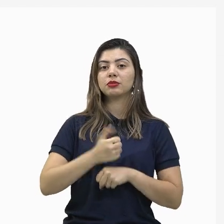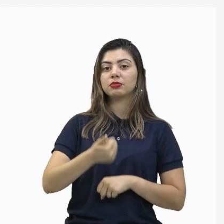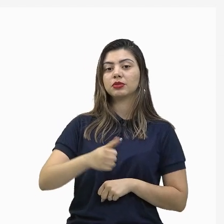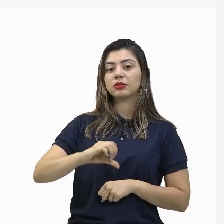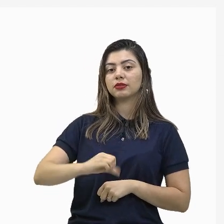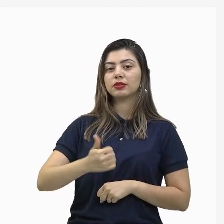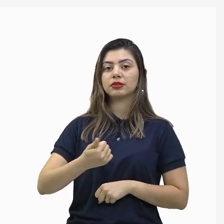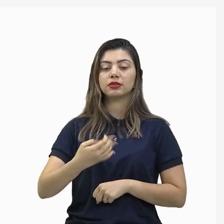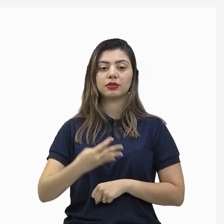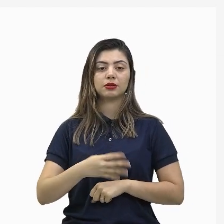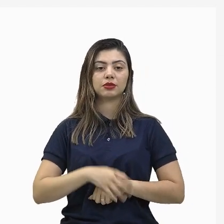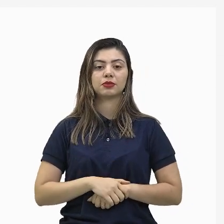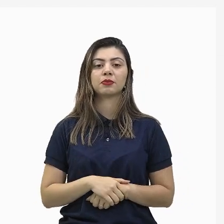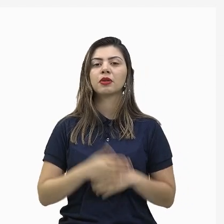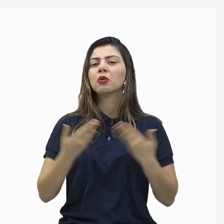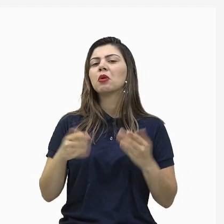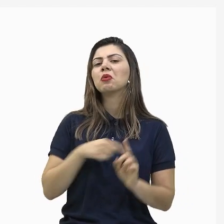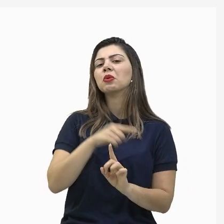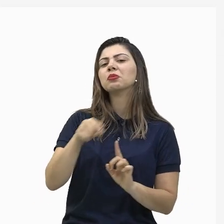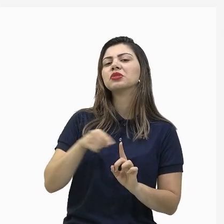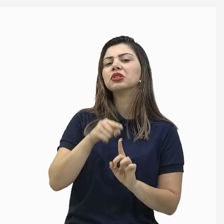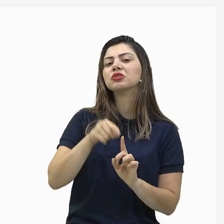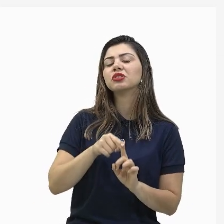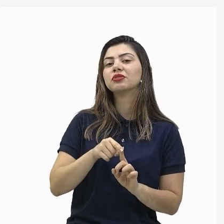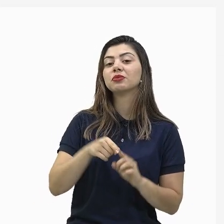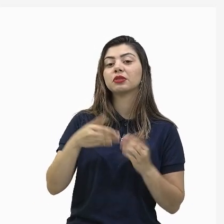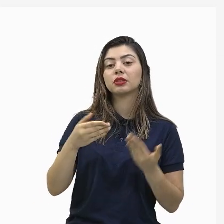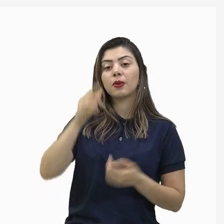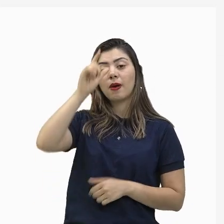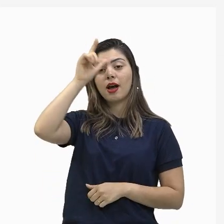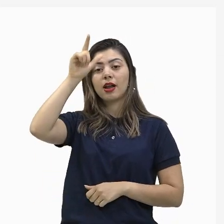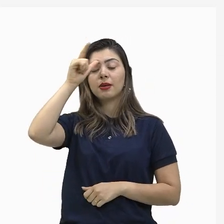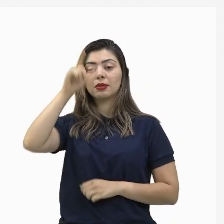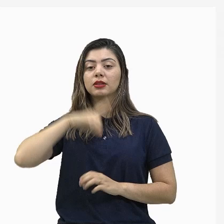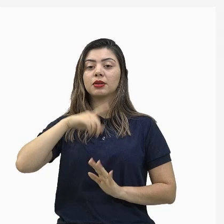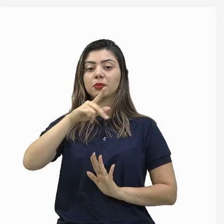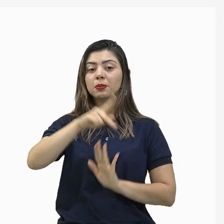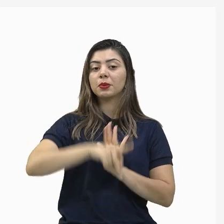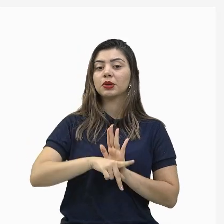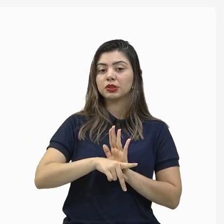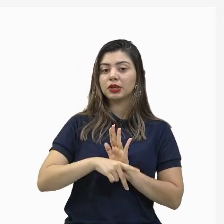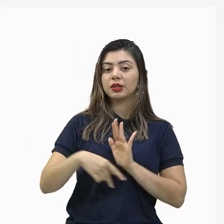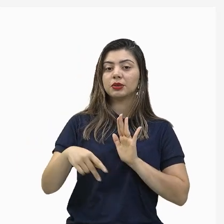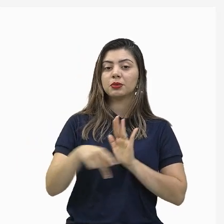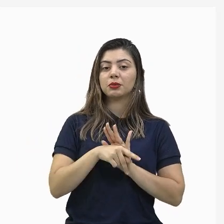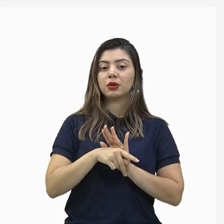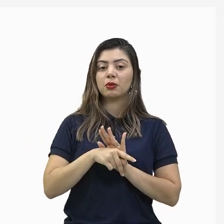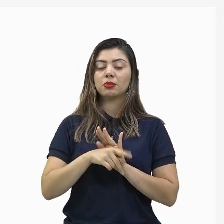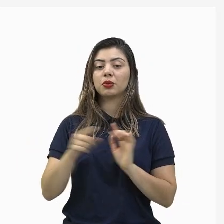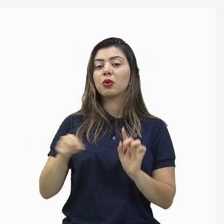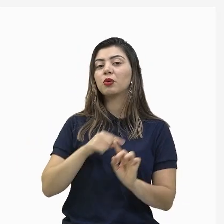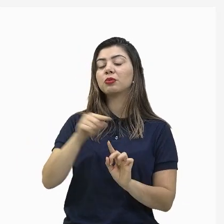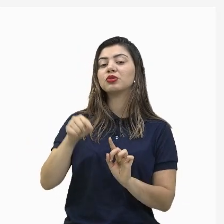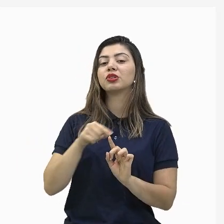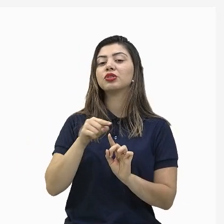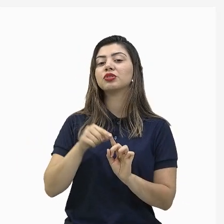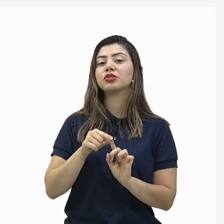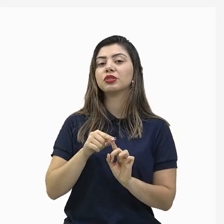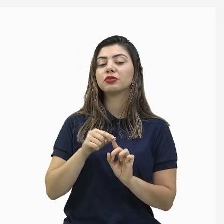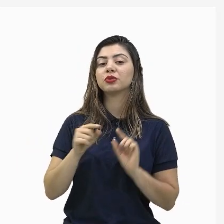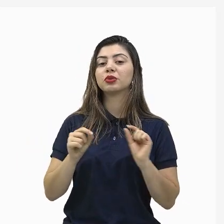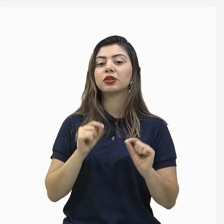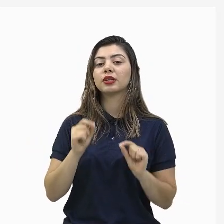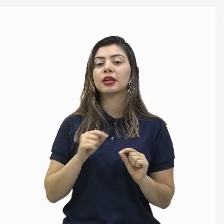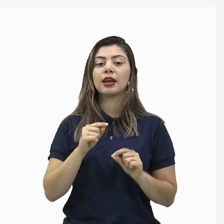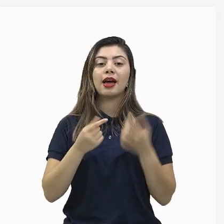1914. Temos aí o objetivo principal, que era o quê? A Alemanha, com o Plano Schiffen, pretendia, então, aí